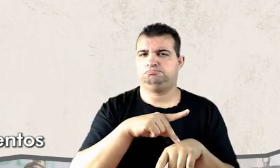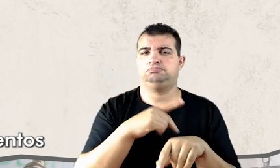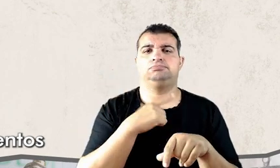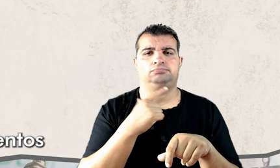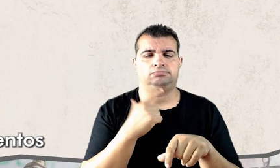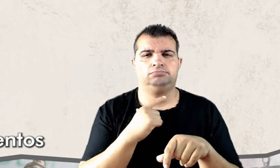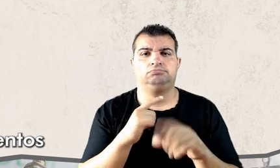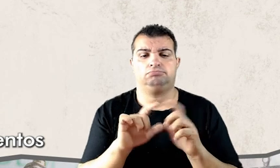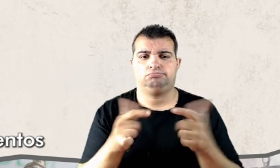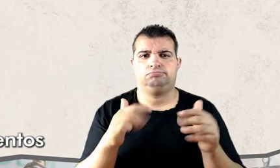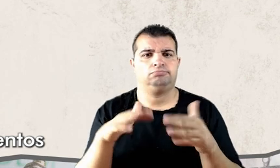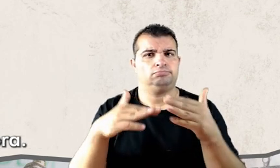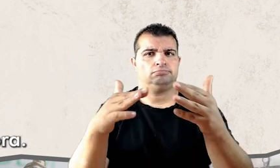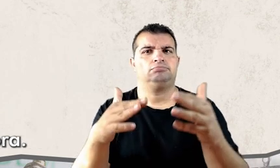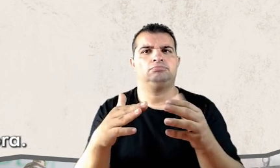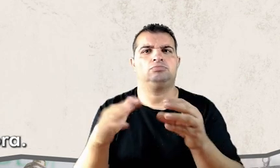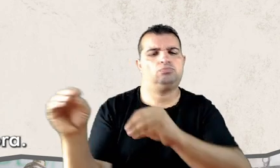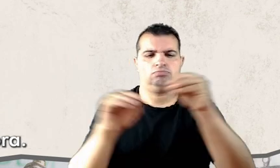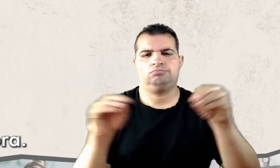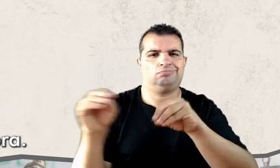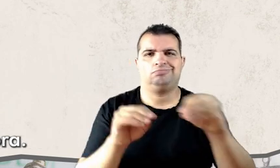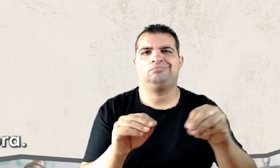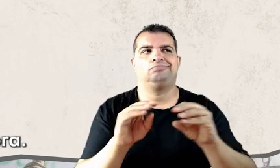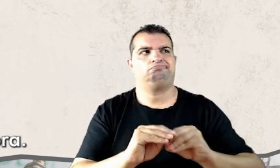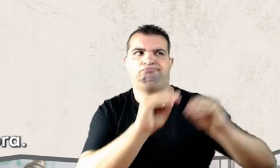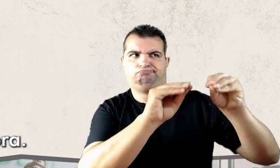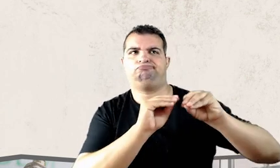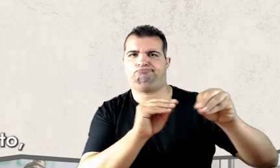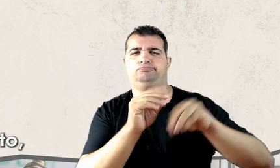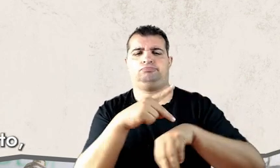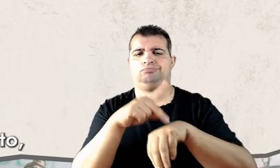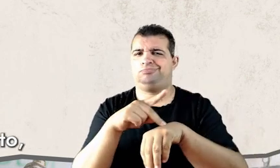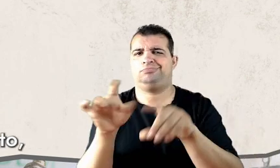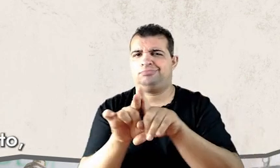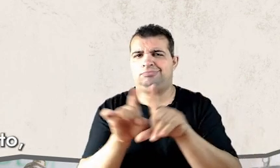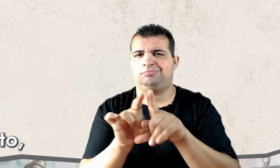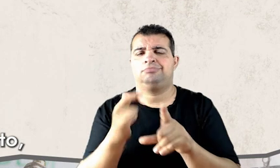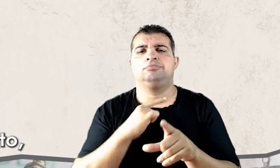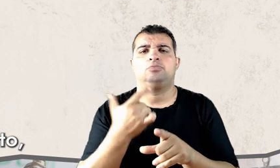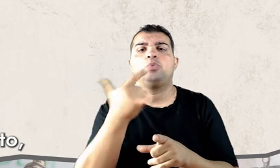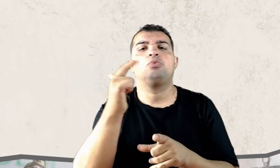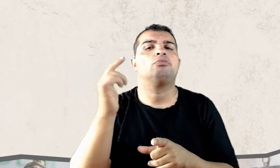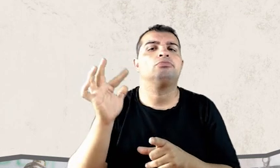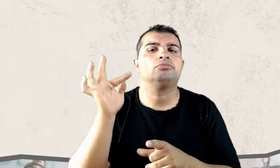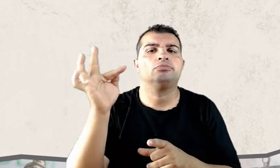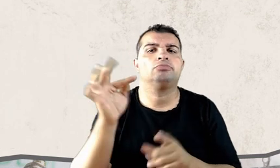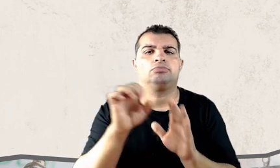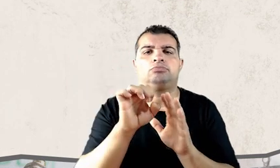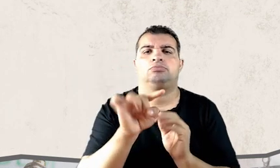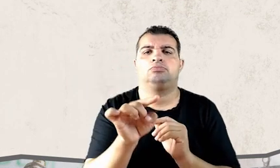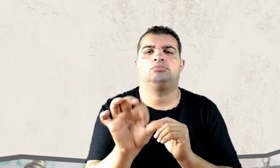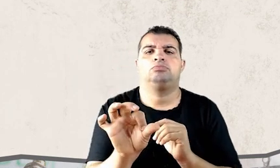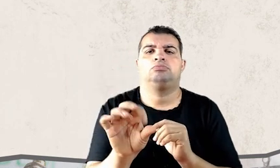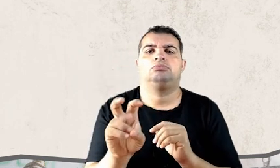nação. E aí a gente tem os desdobramentos, tem as imigrações por aí afora. Aí você tem um outro momento, que é década